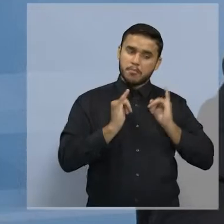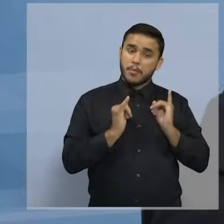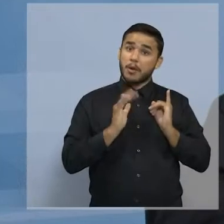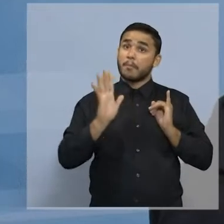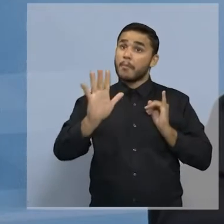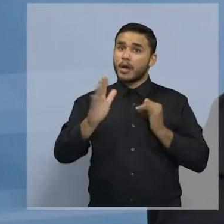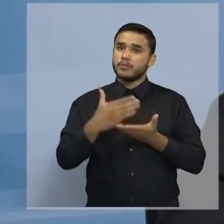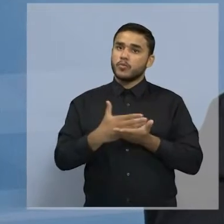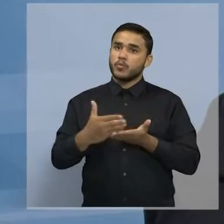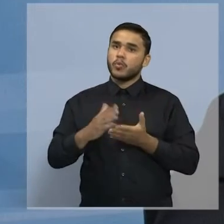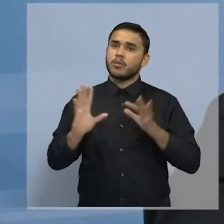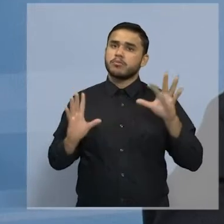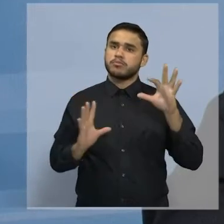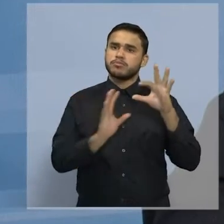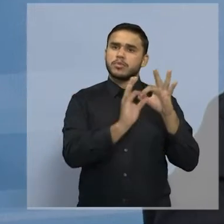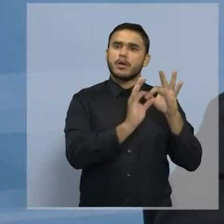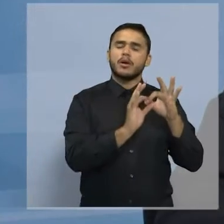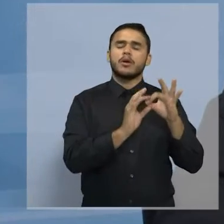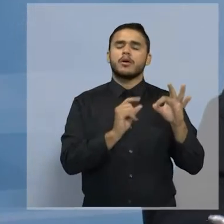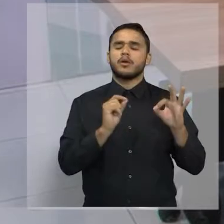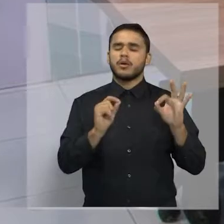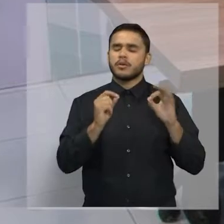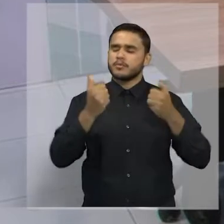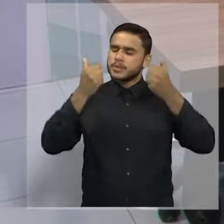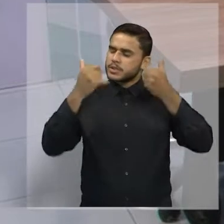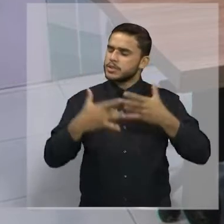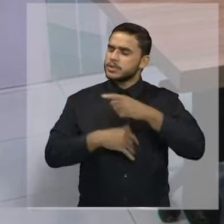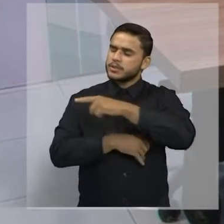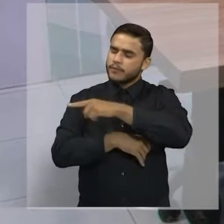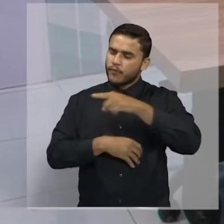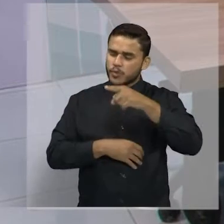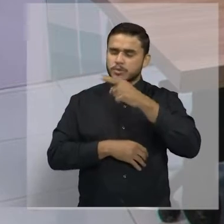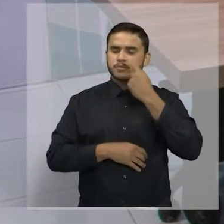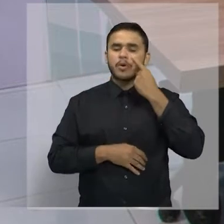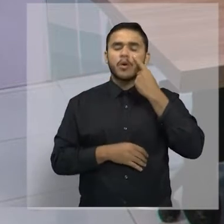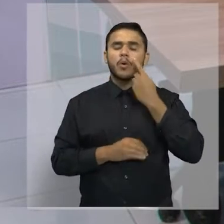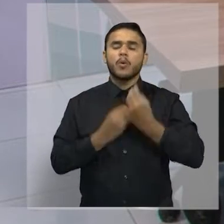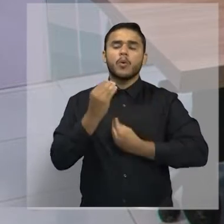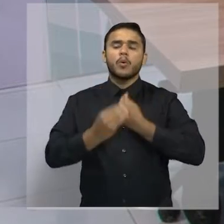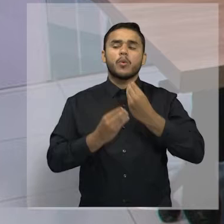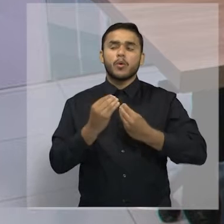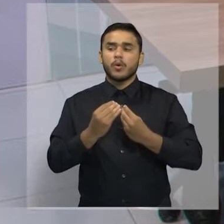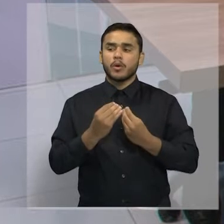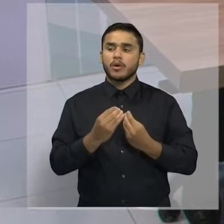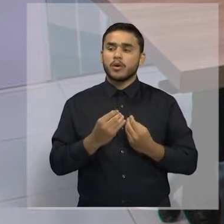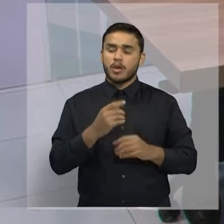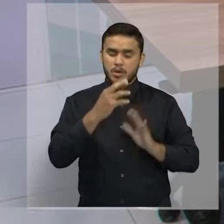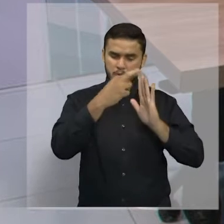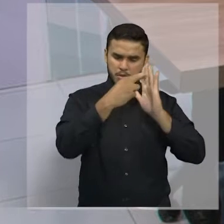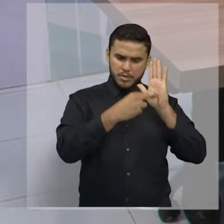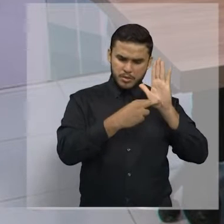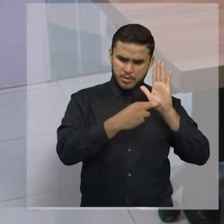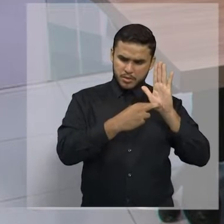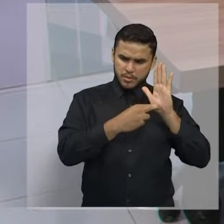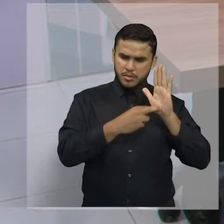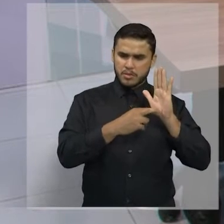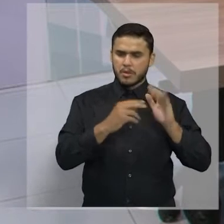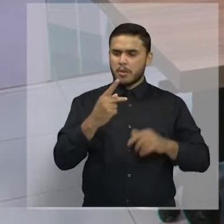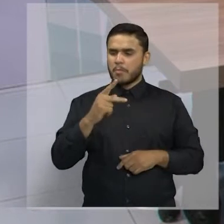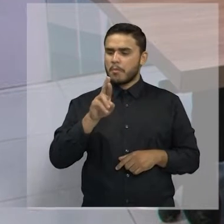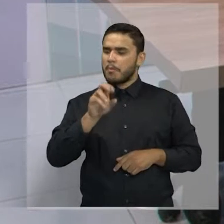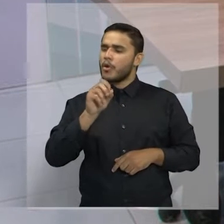partindo da premissa, da explicação do que são os regimes. O regime